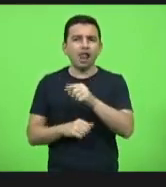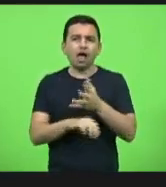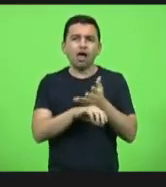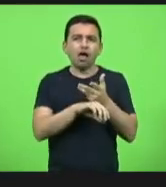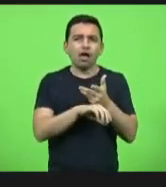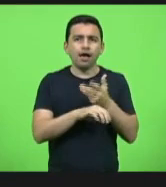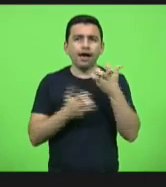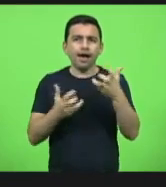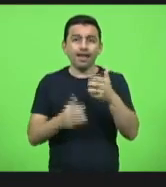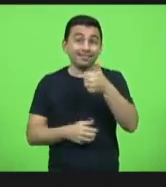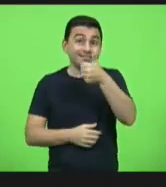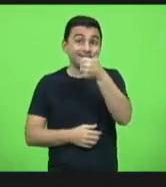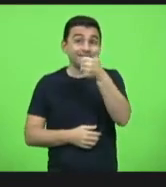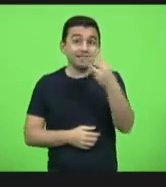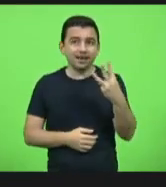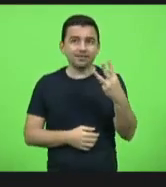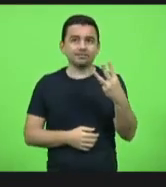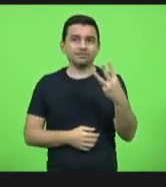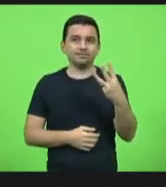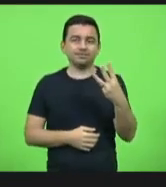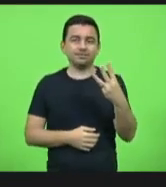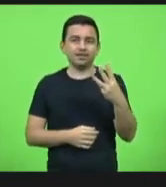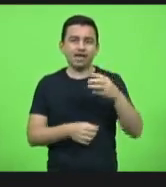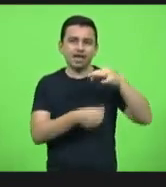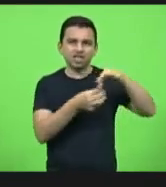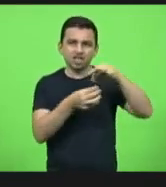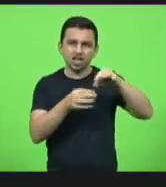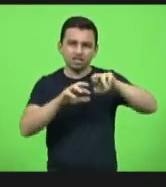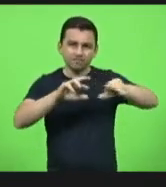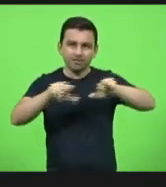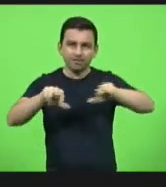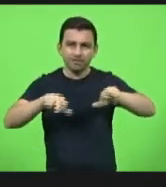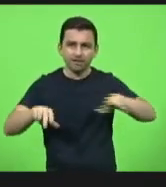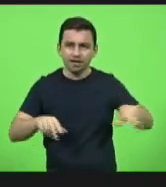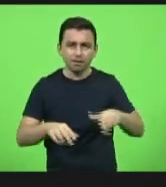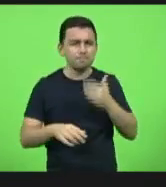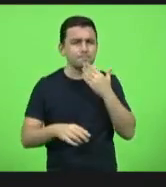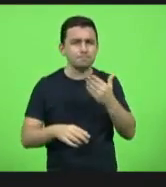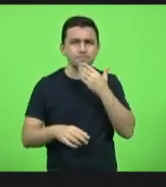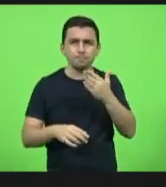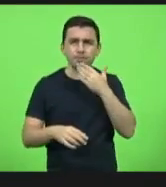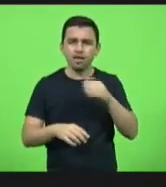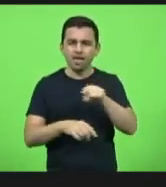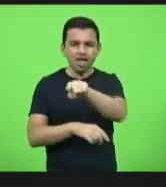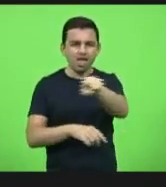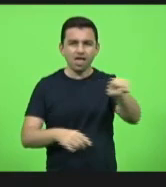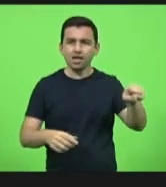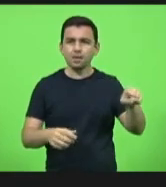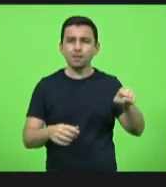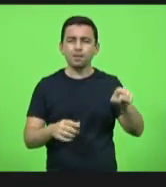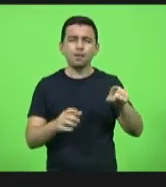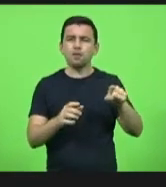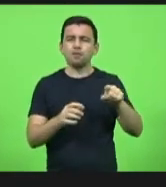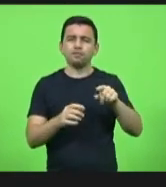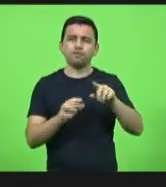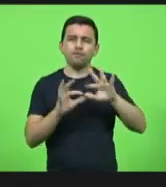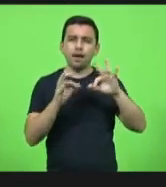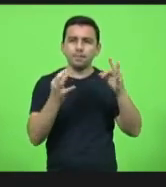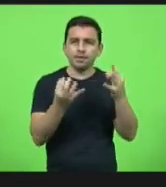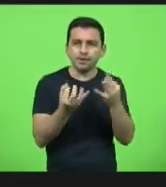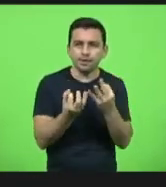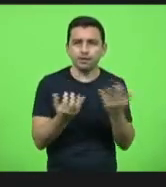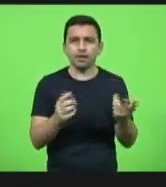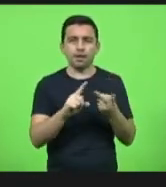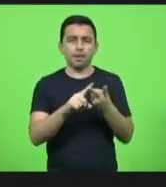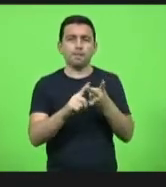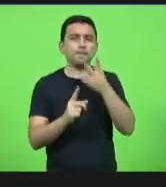para 13 entidades diferentes. 13! Nenhuma entidade de pais, nenhuma entidade de educadores